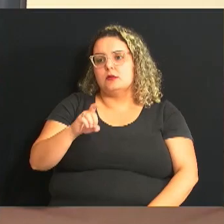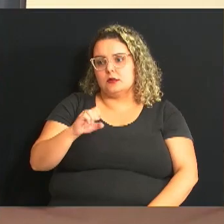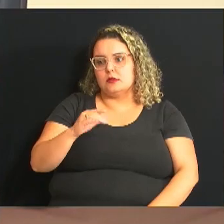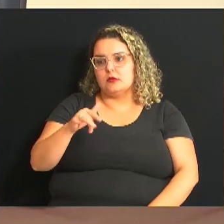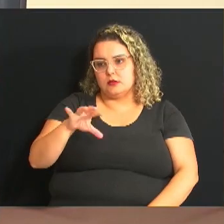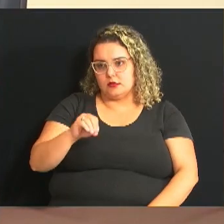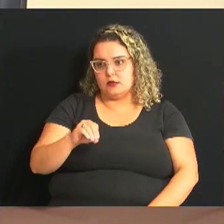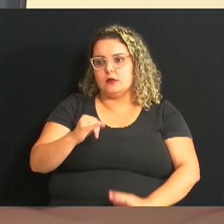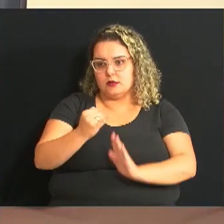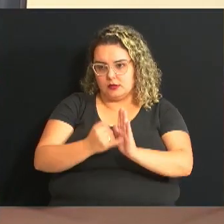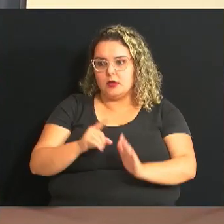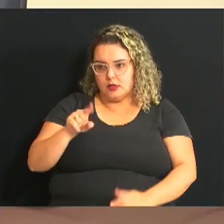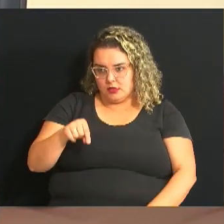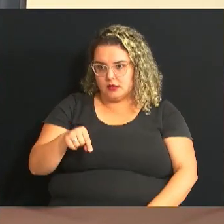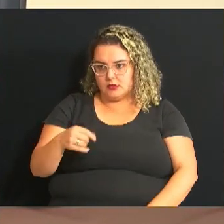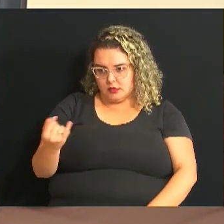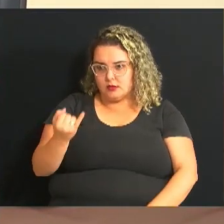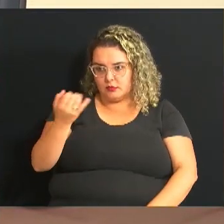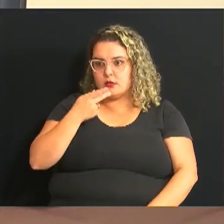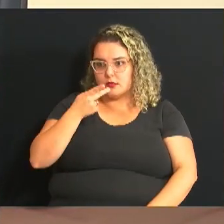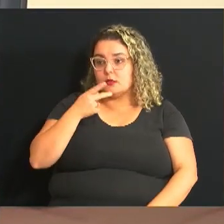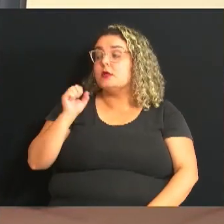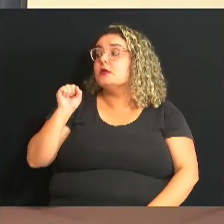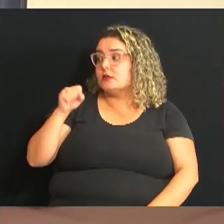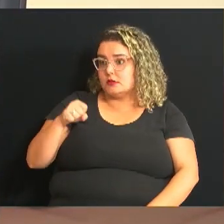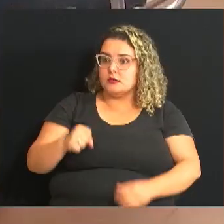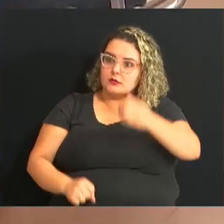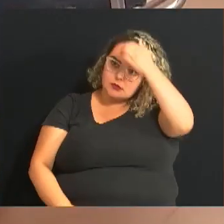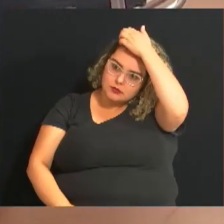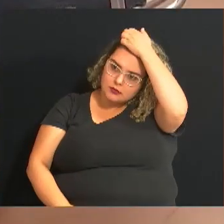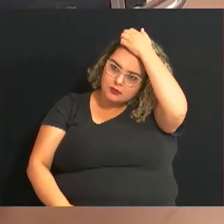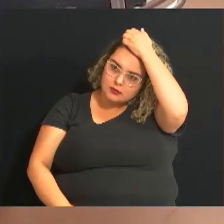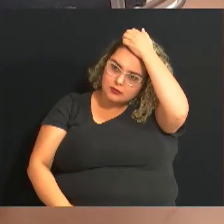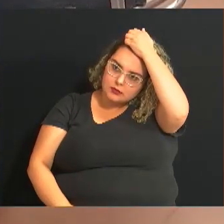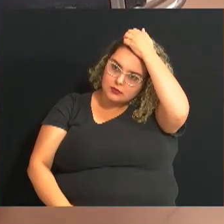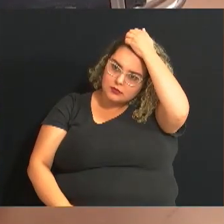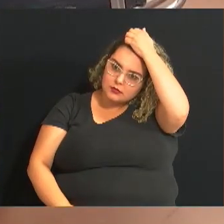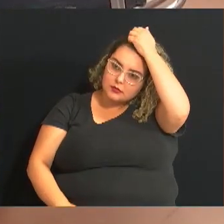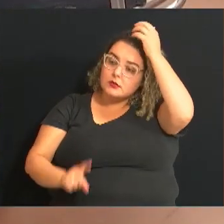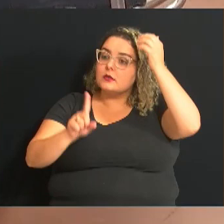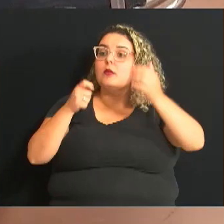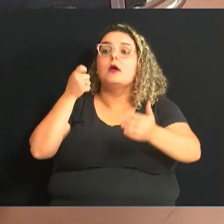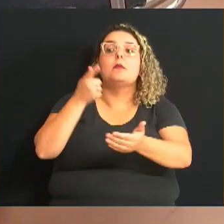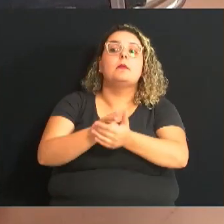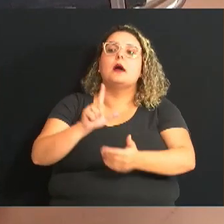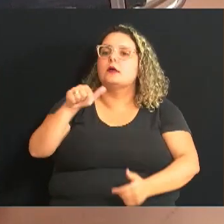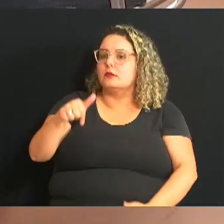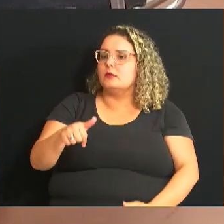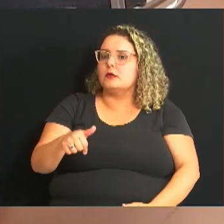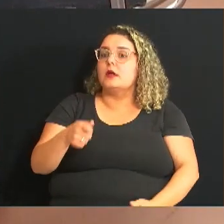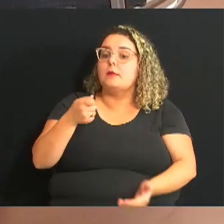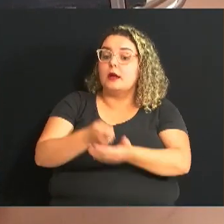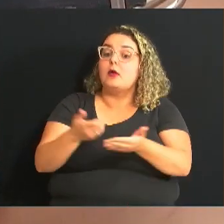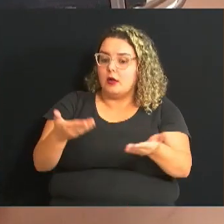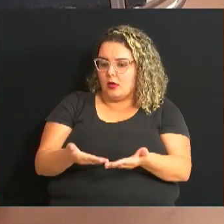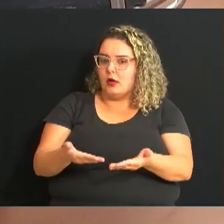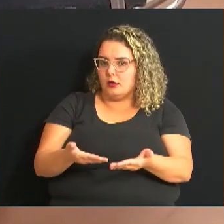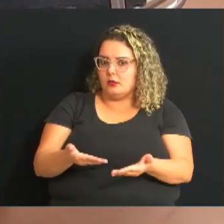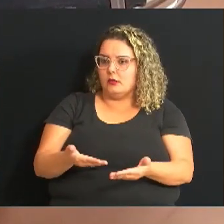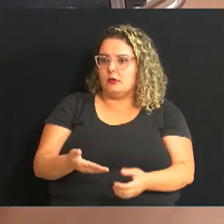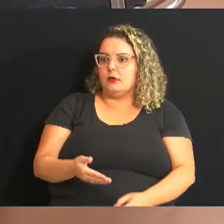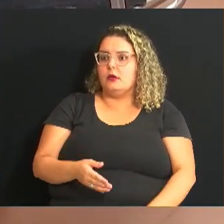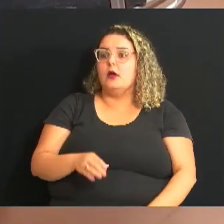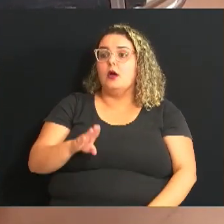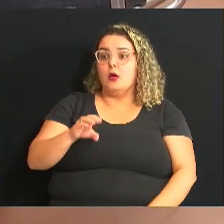imposto. Isso. Importante salientar isso. Isso. Que não é pago depois, é pago agora. Isso. No caso, assim, o